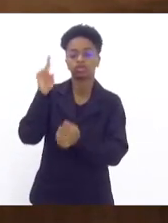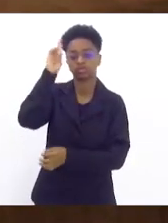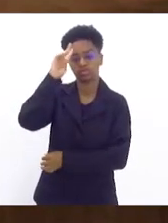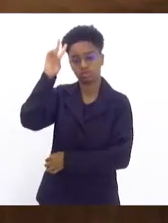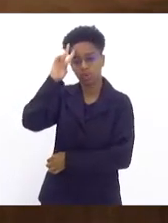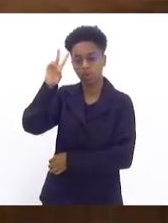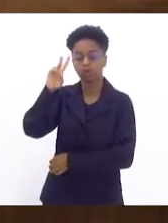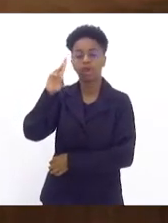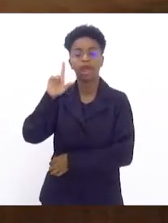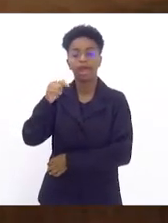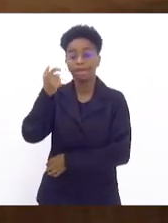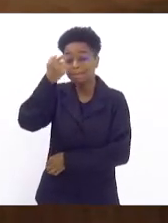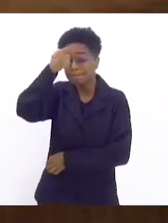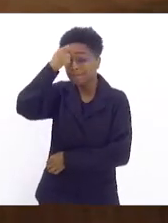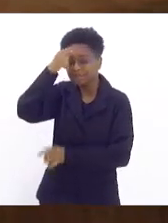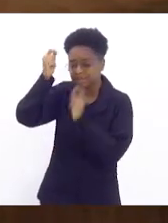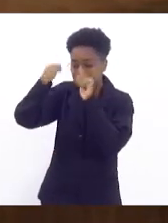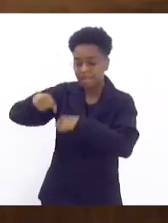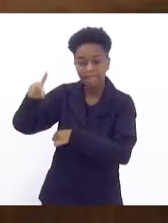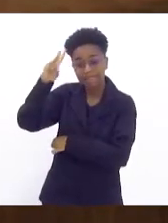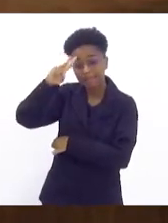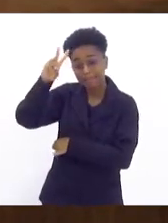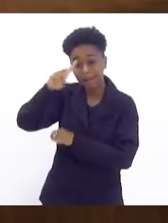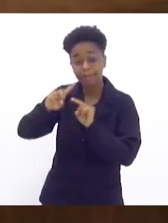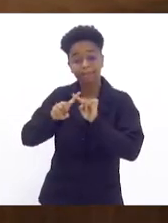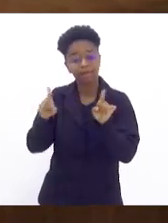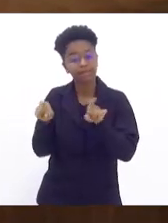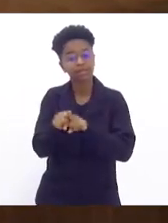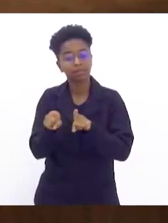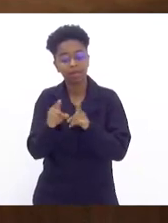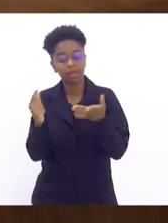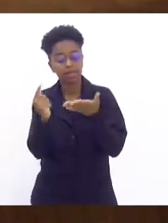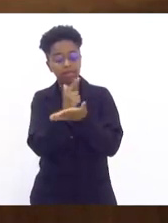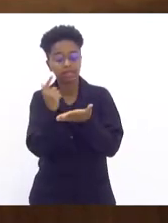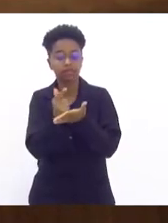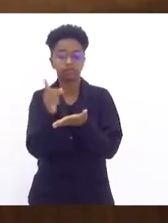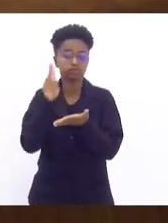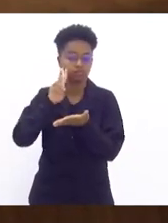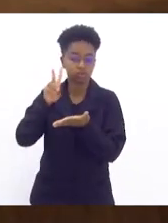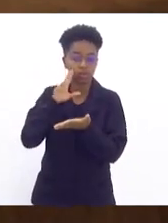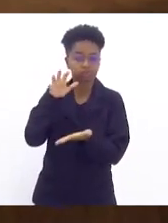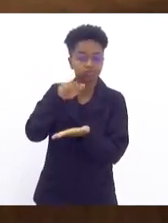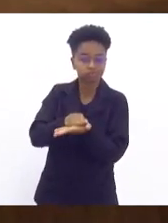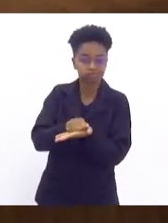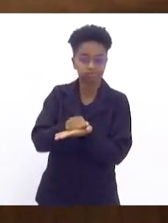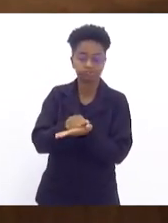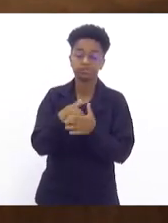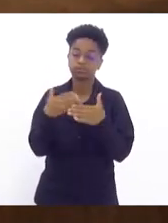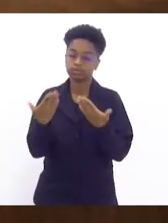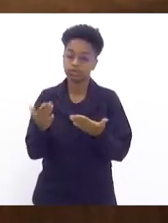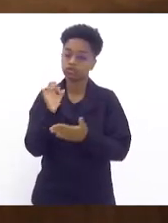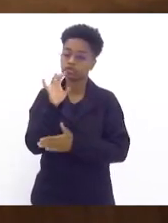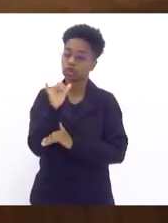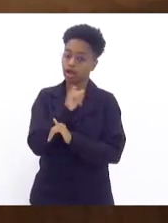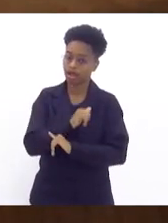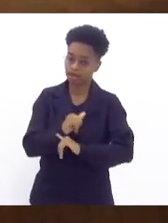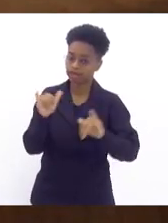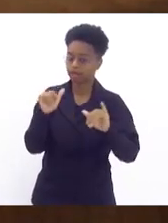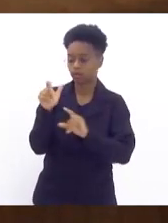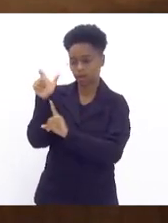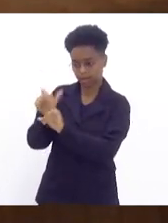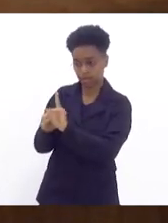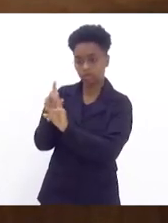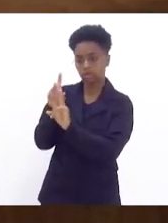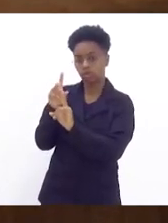daquilo do que a mente é capaz de lembrar mas também dos livros de história de registrar então só para informar autora sobre